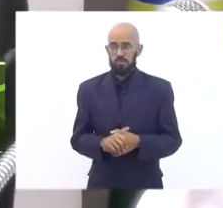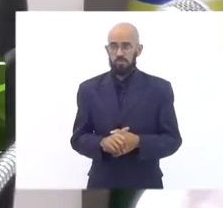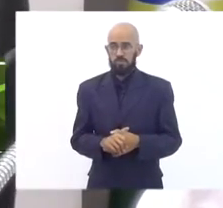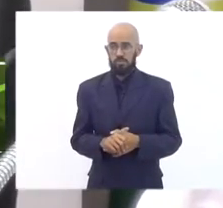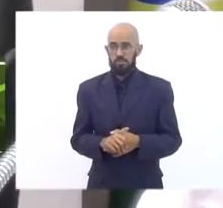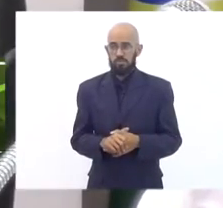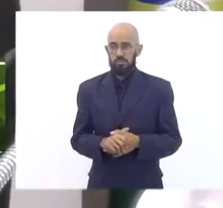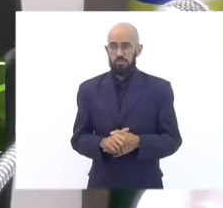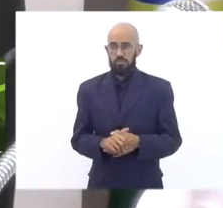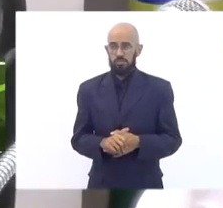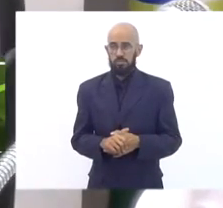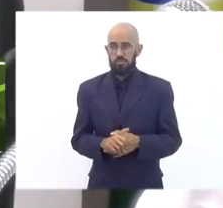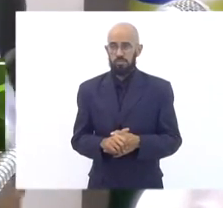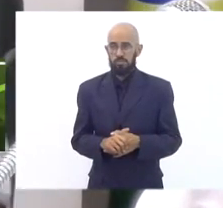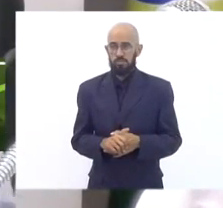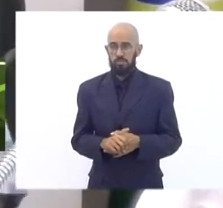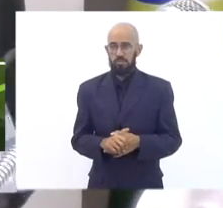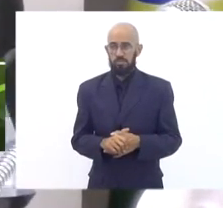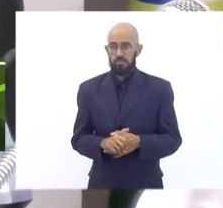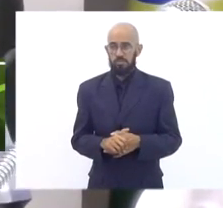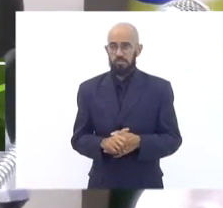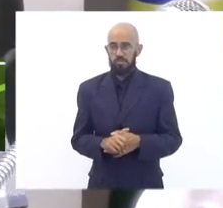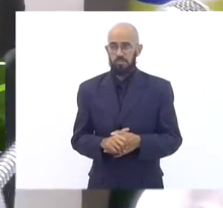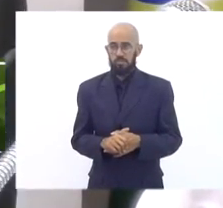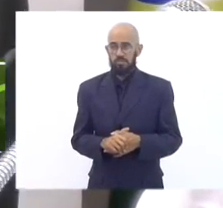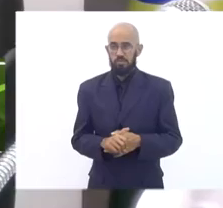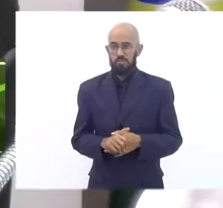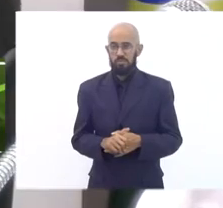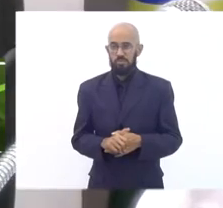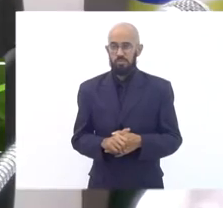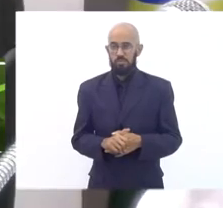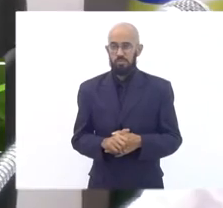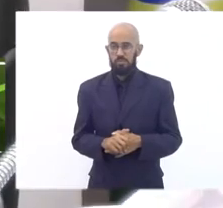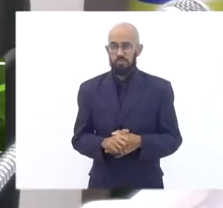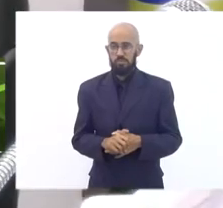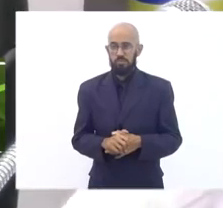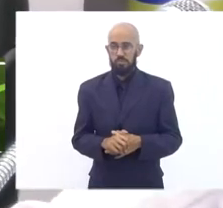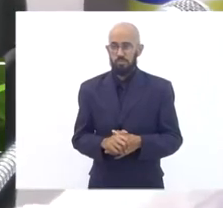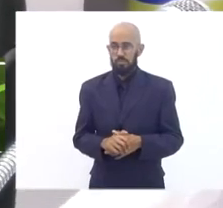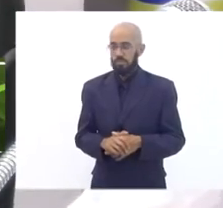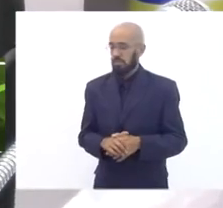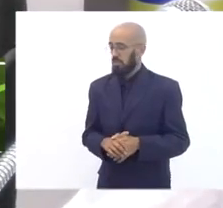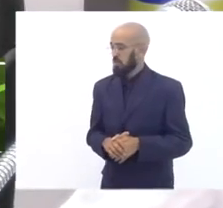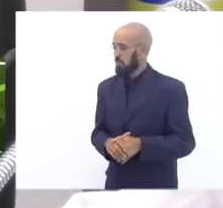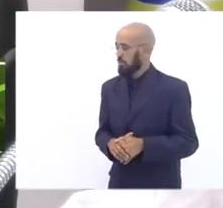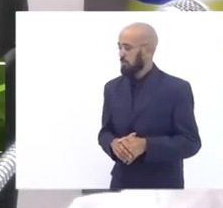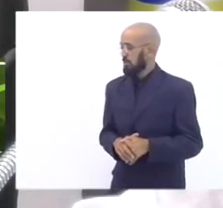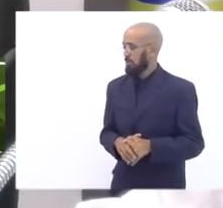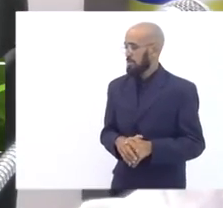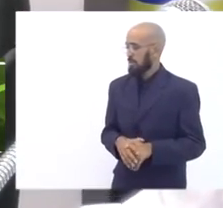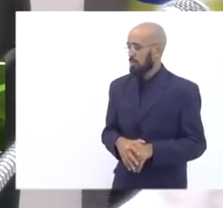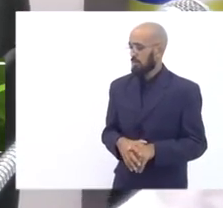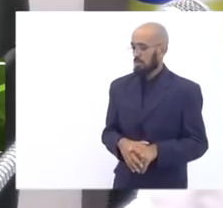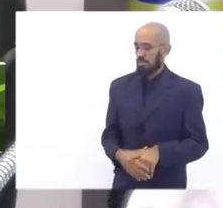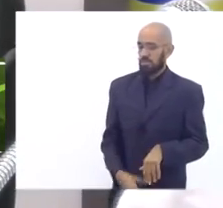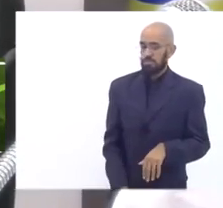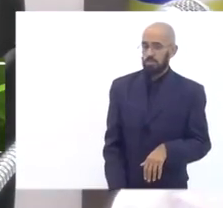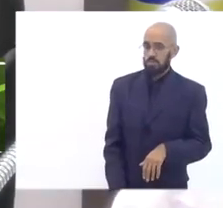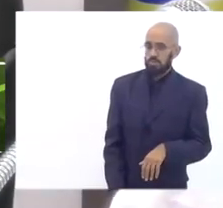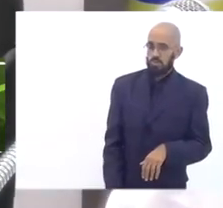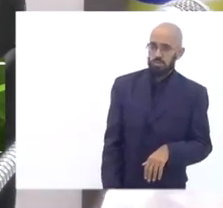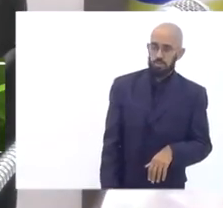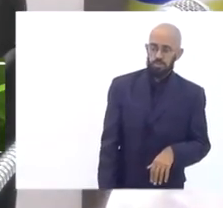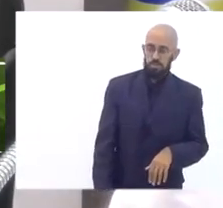não existe na cabeça de ninguém. Tem algo, como eu sempre falo, deve ter algum